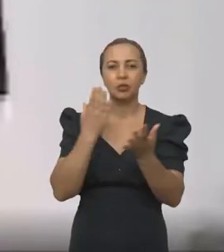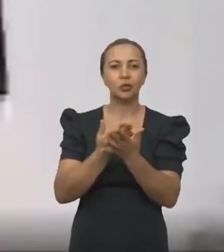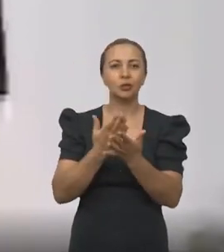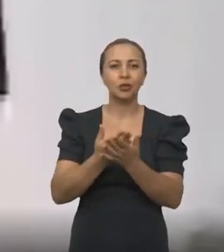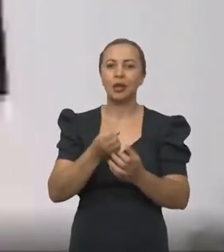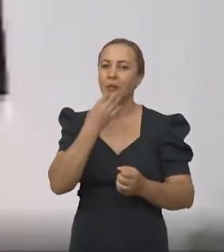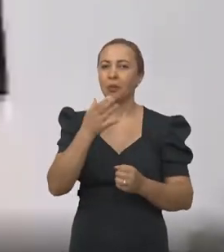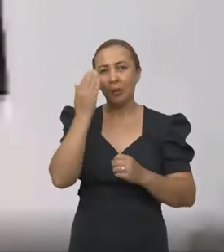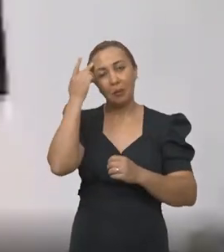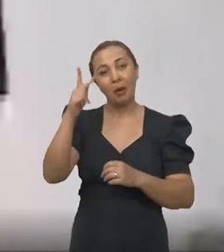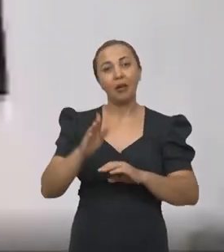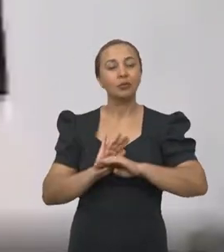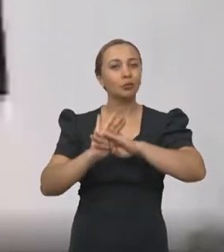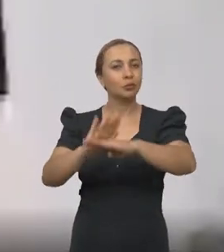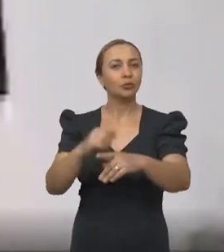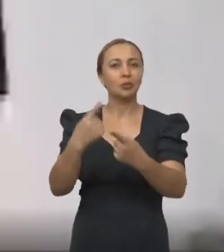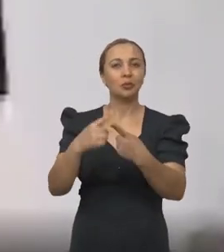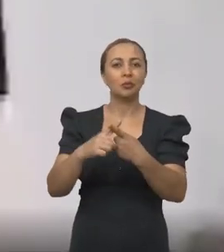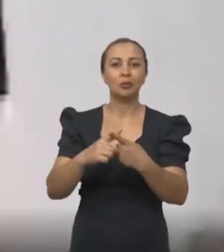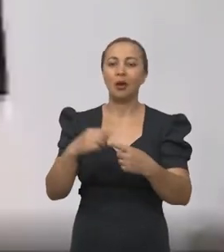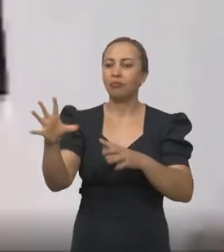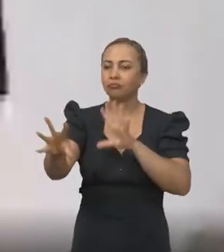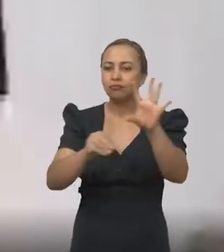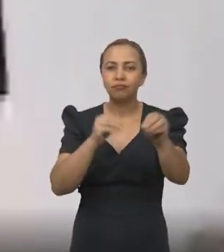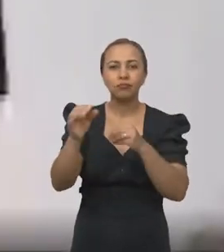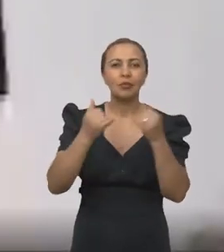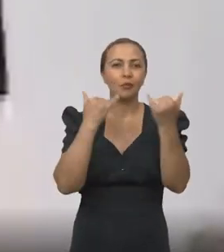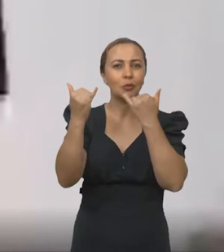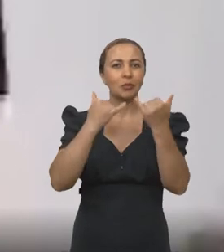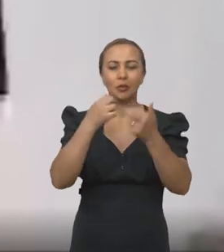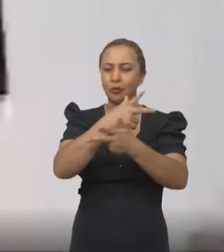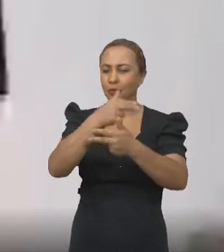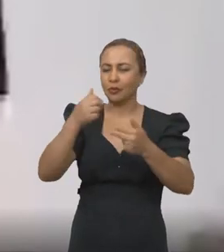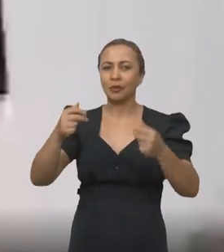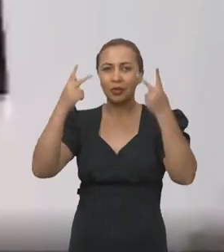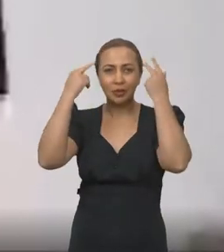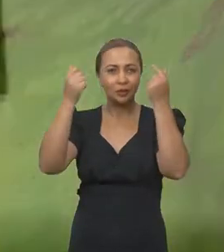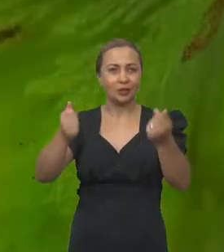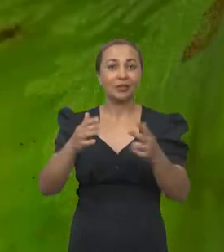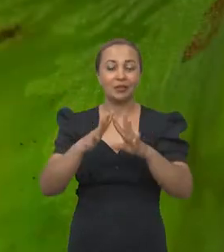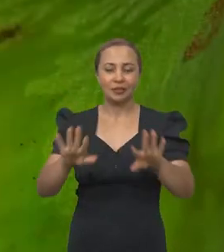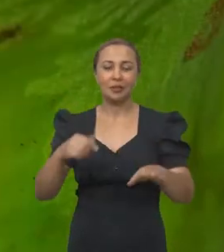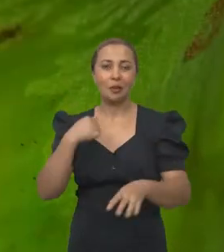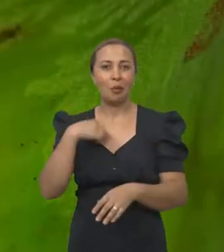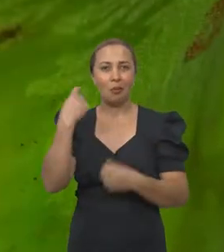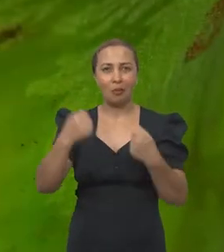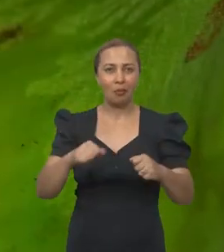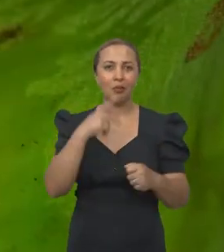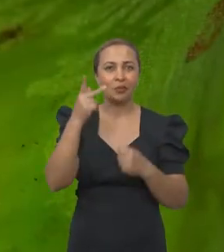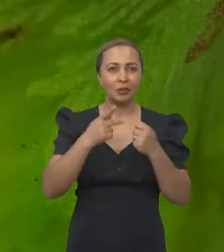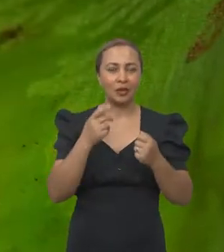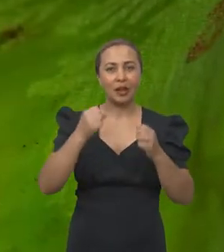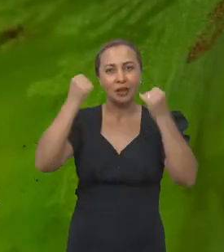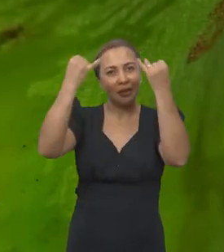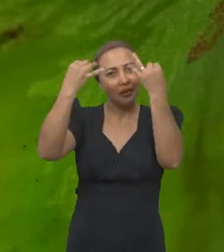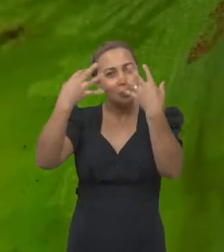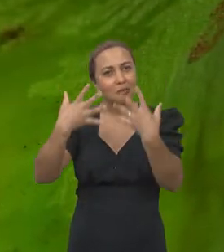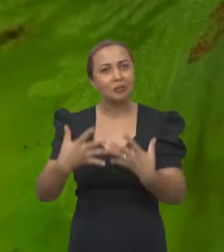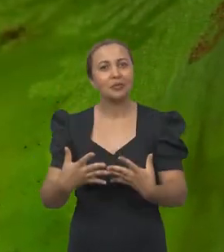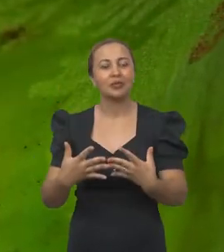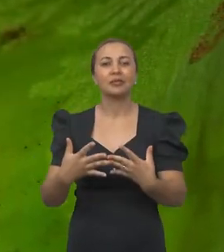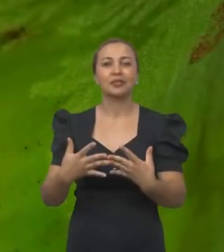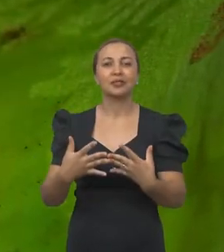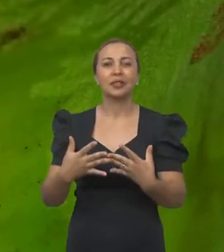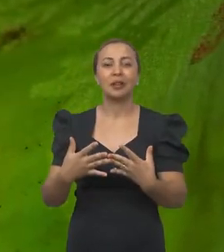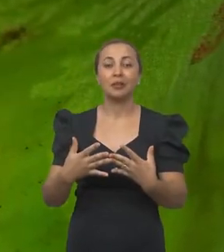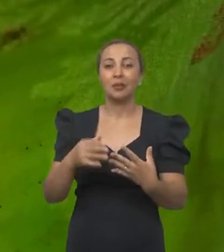feita ela é uma ciência colaborativa porque ela foi o grande nome da região informações de diversas naturezas então eu posso dizer que ele